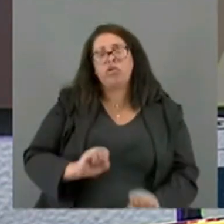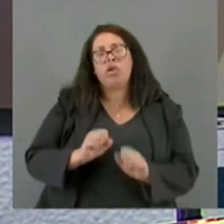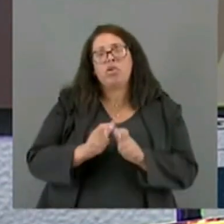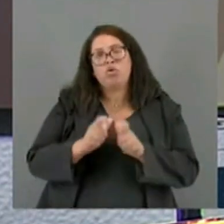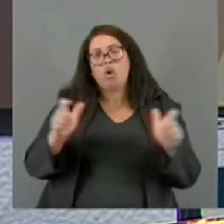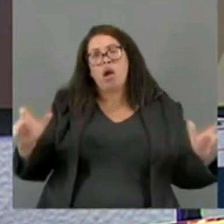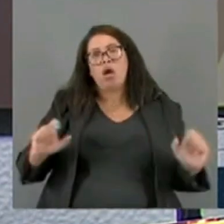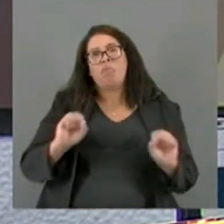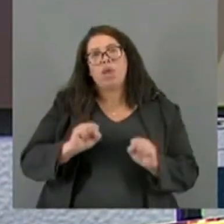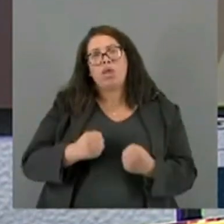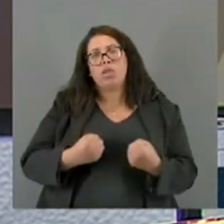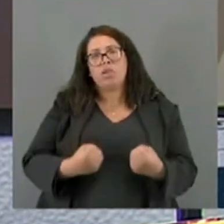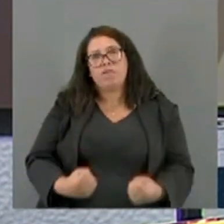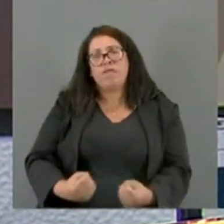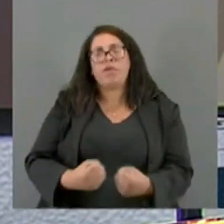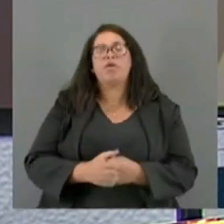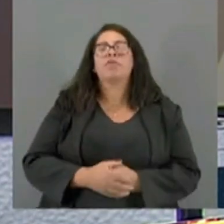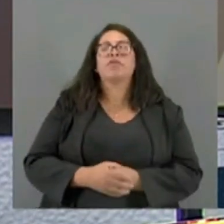princípio